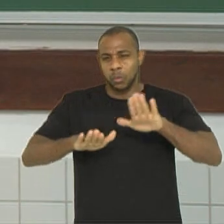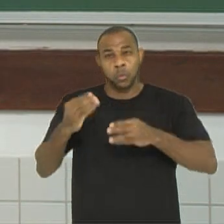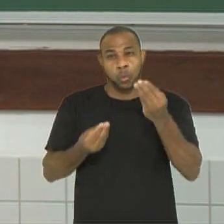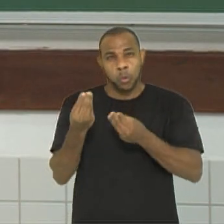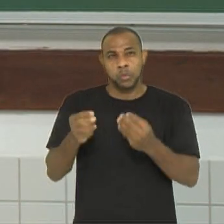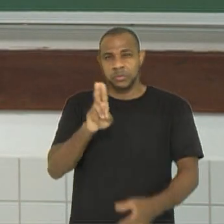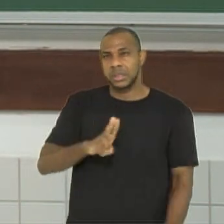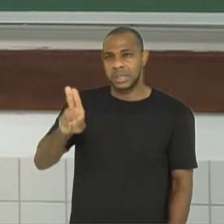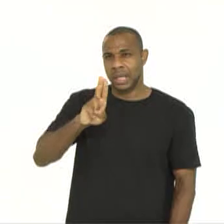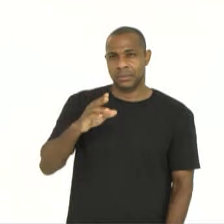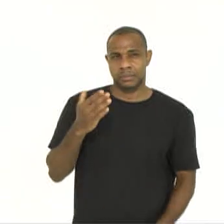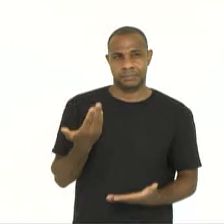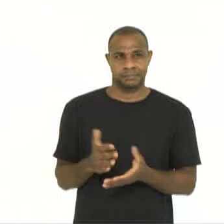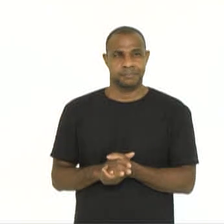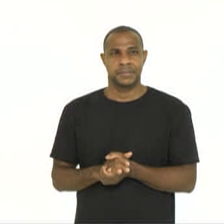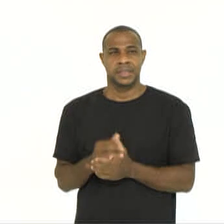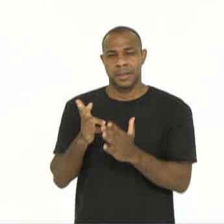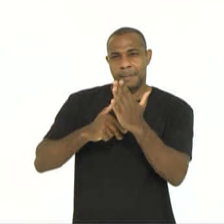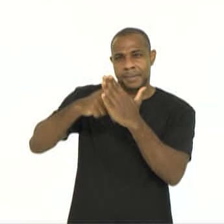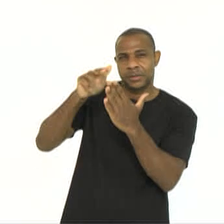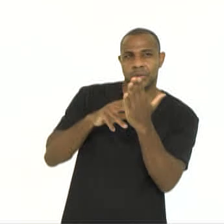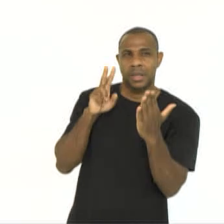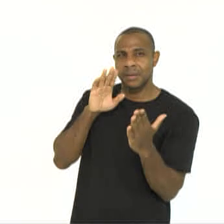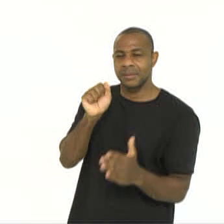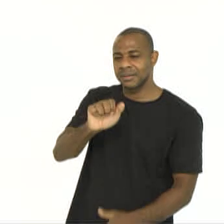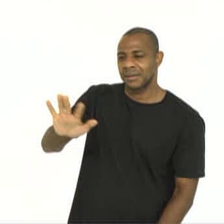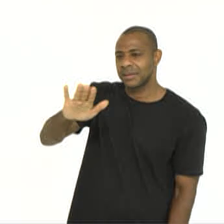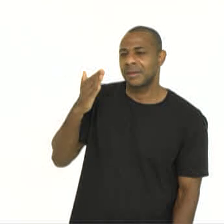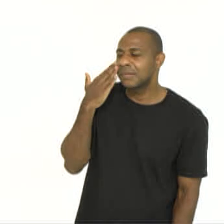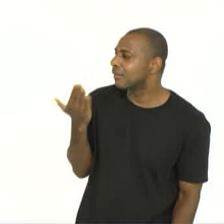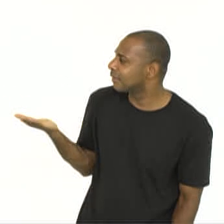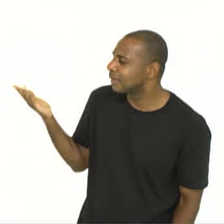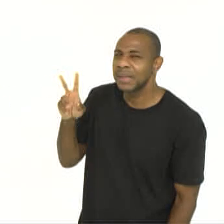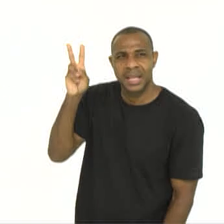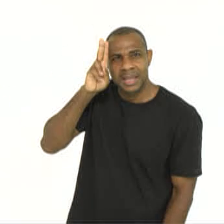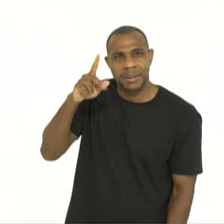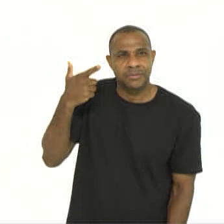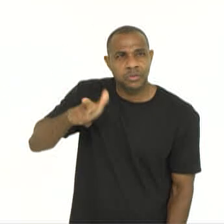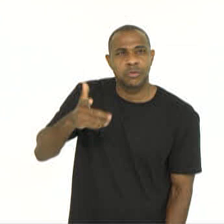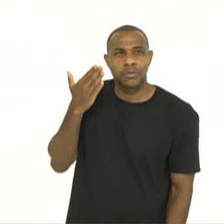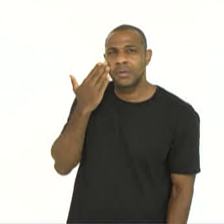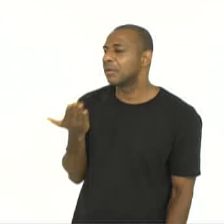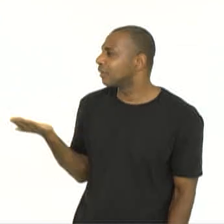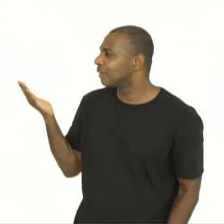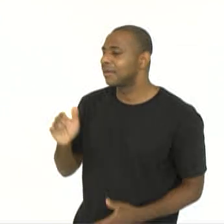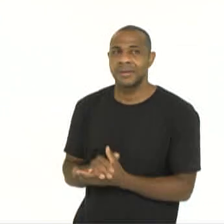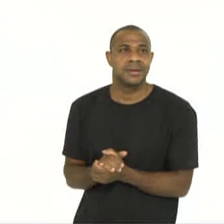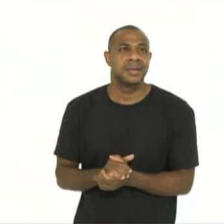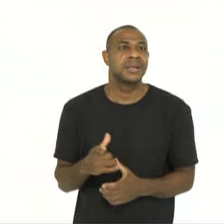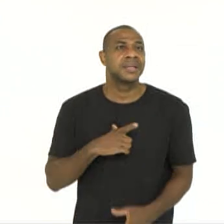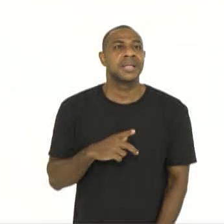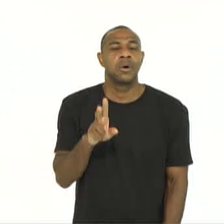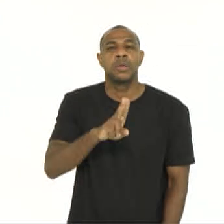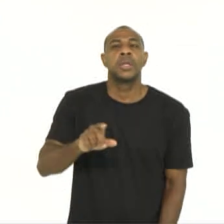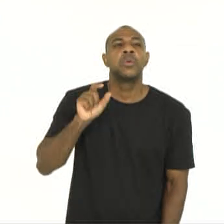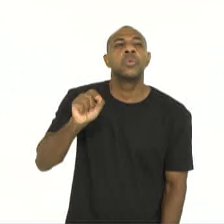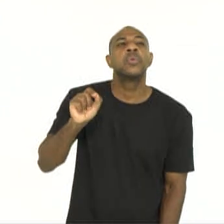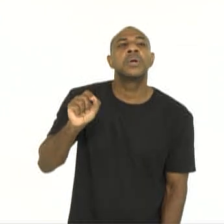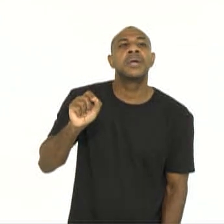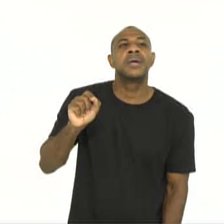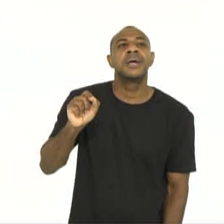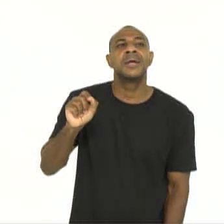pintura. Aí eu até trago uma pintura aqui que a gente já viu anteriormente, até para a gente lembrar de novo, tá? Essa pintura, ela está usando exatamente